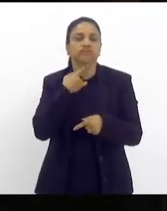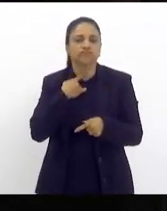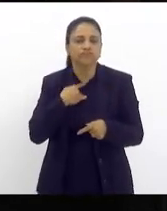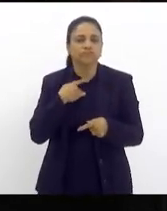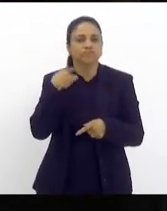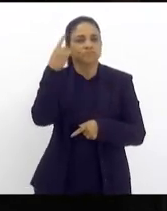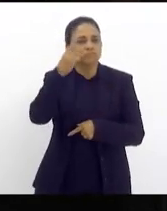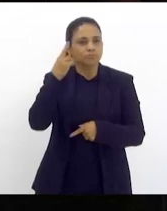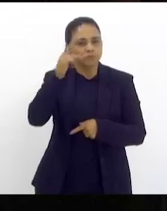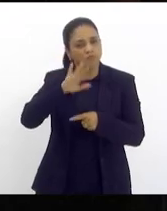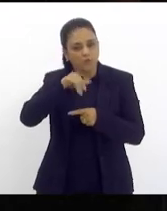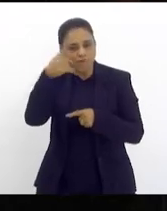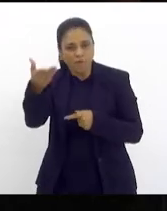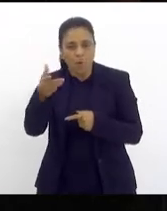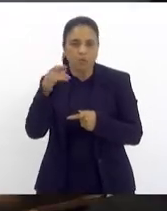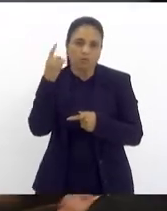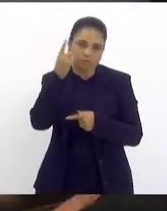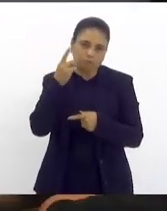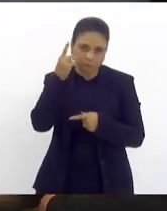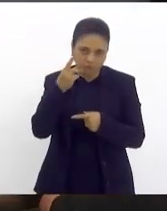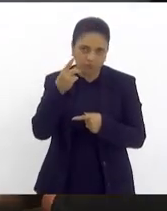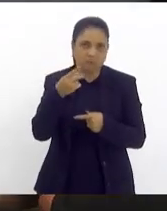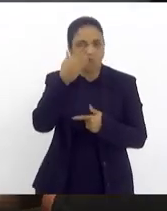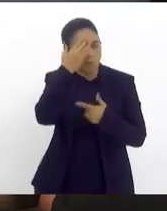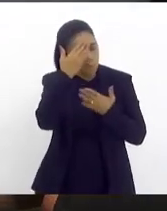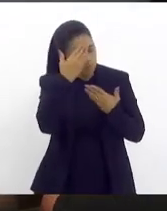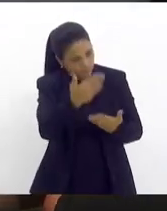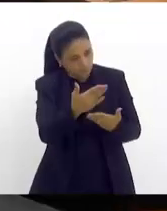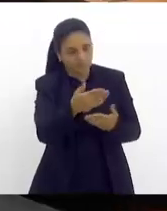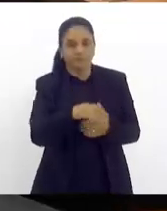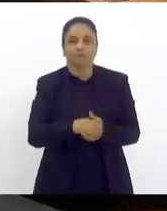na política e fora dela. Muito obrigado.